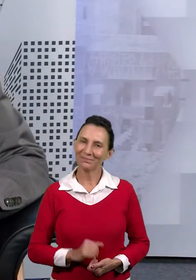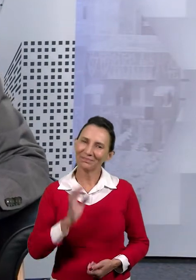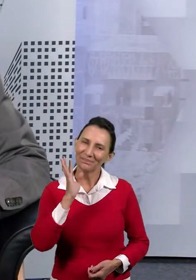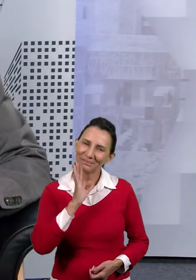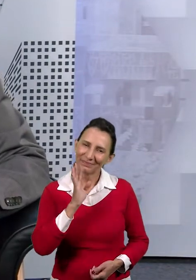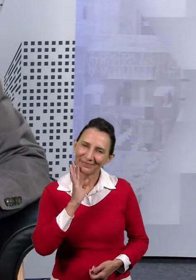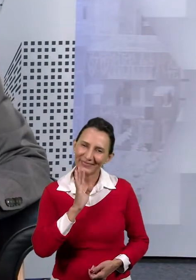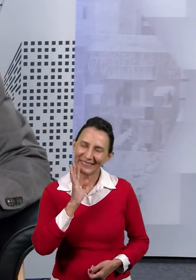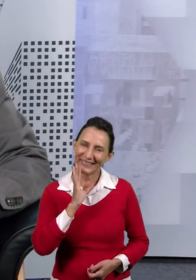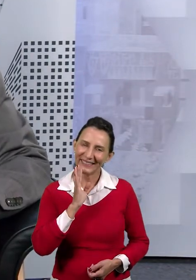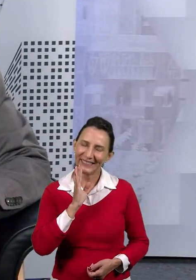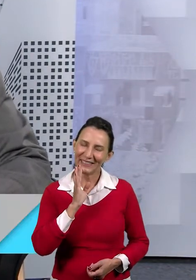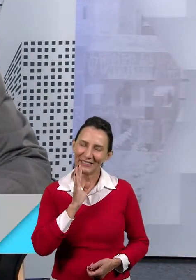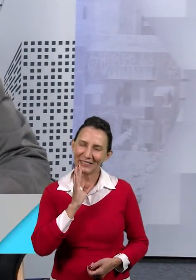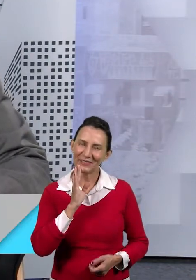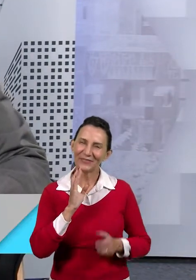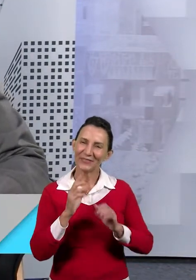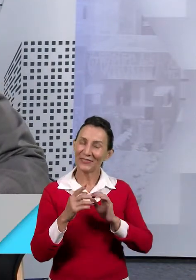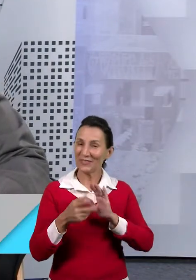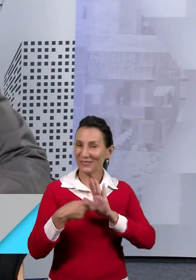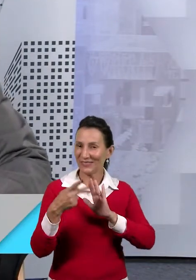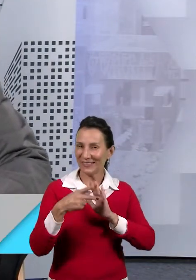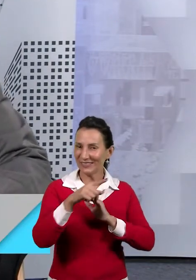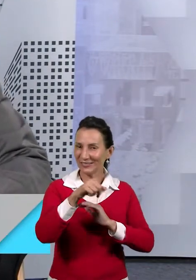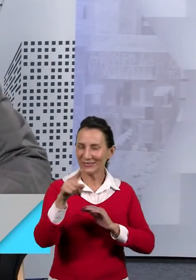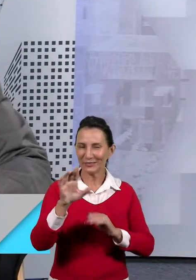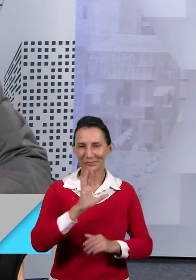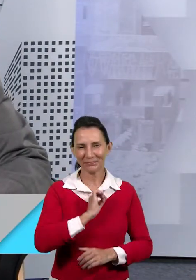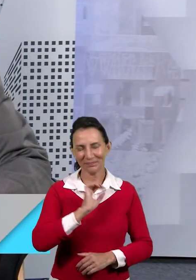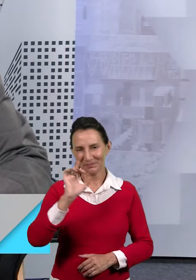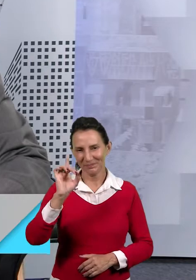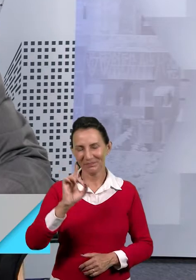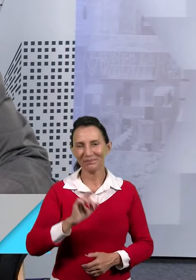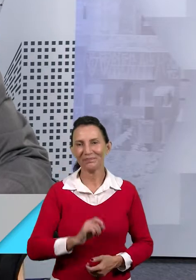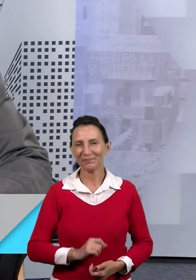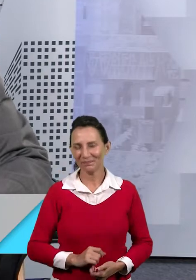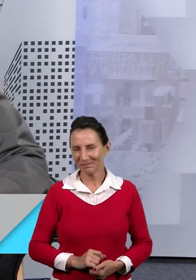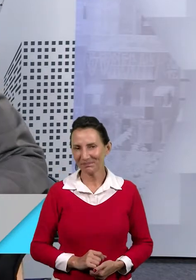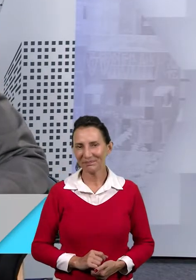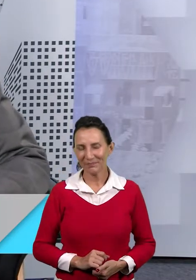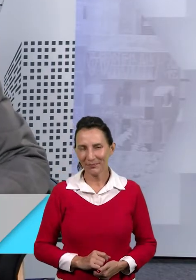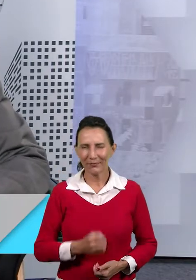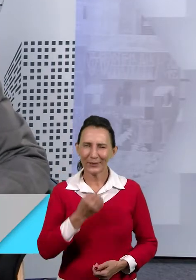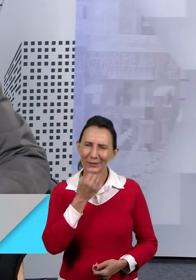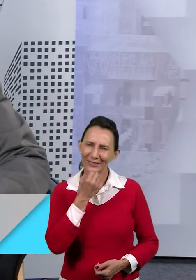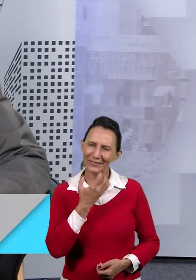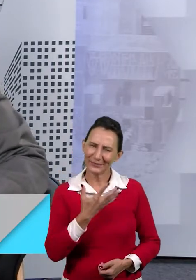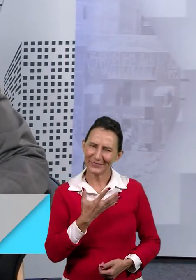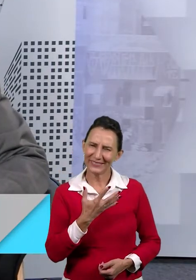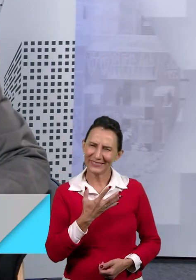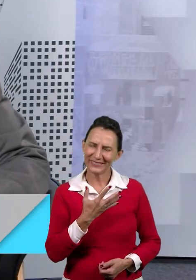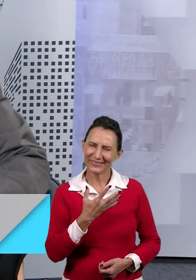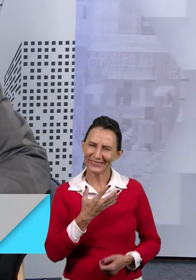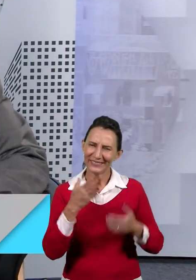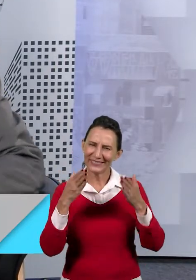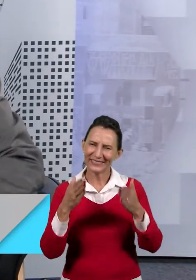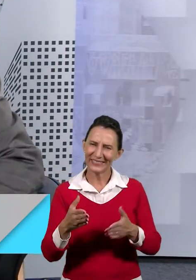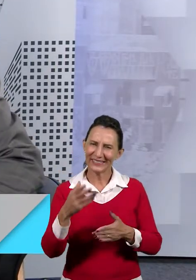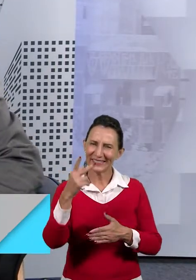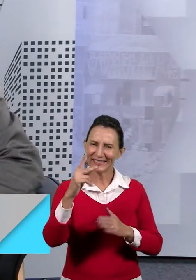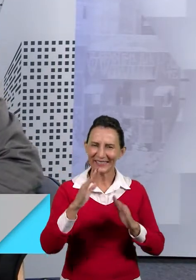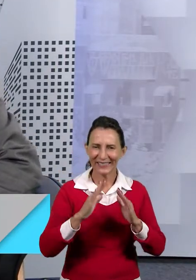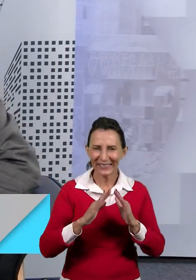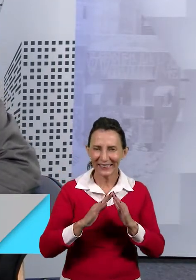Que legal poder falar com você um pouco do amor de Deus. É muito bom chegar em sua casa e